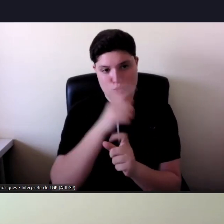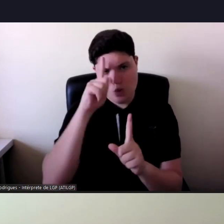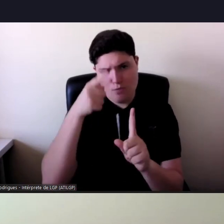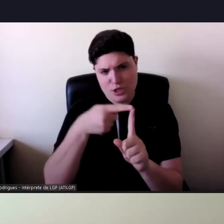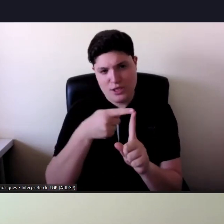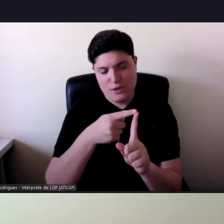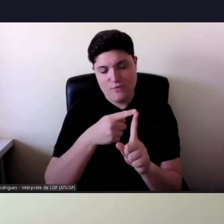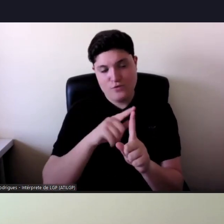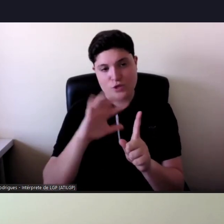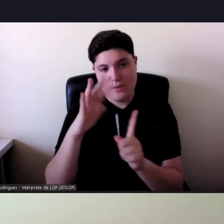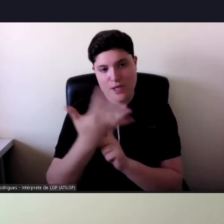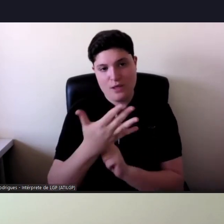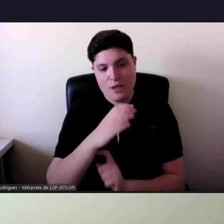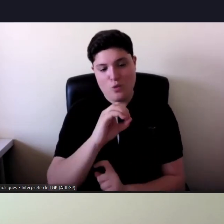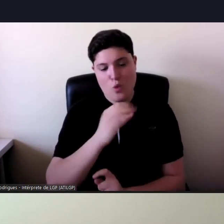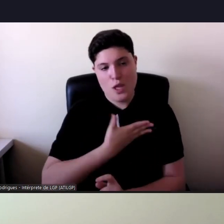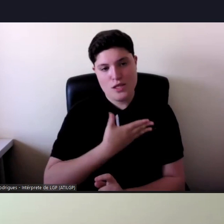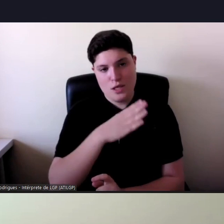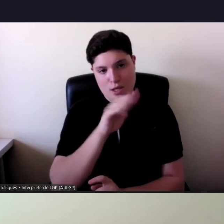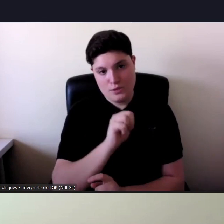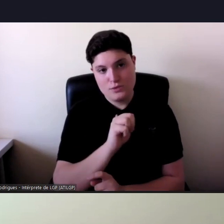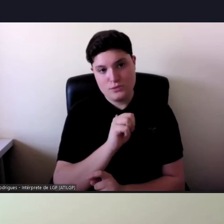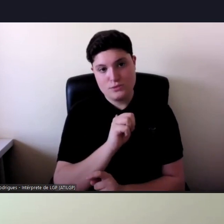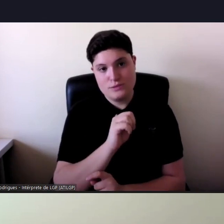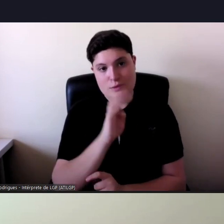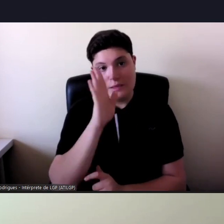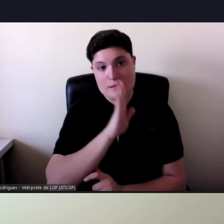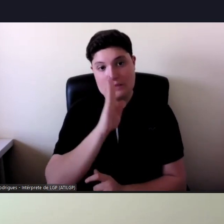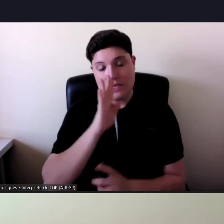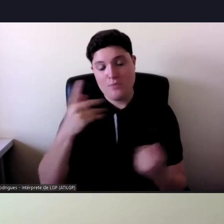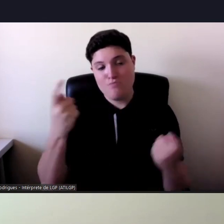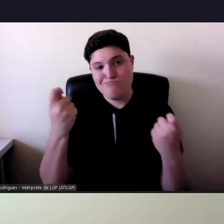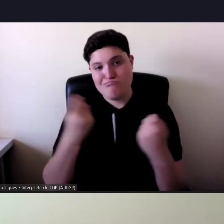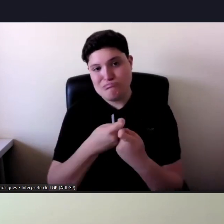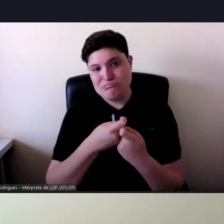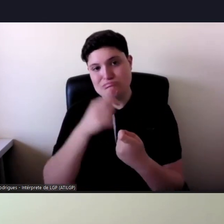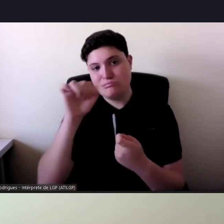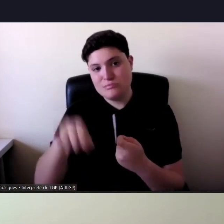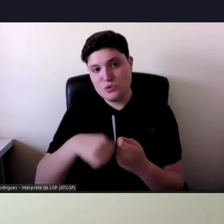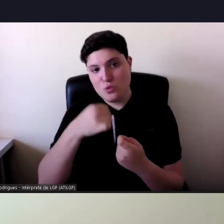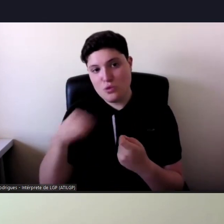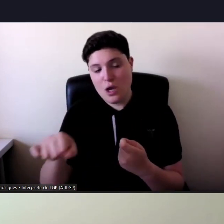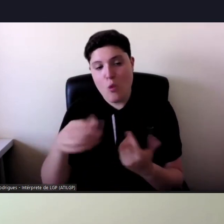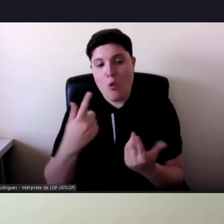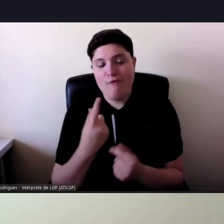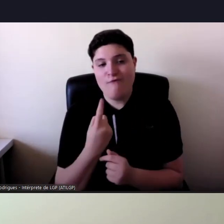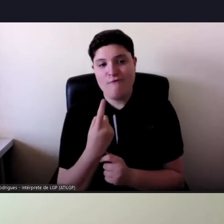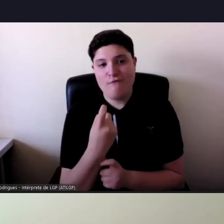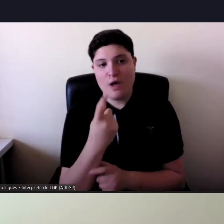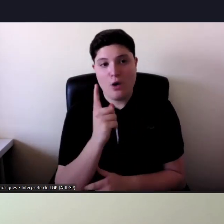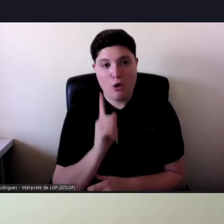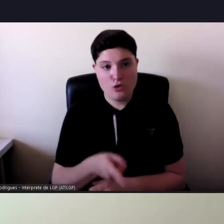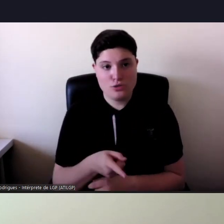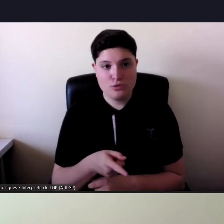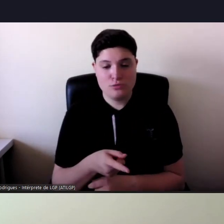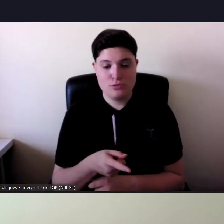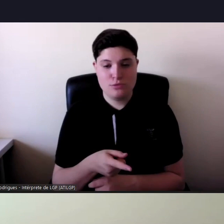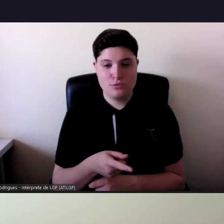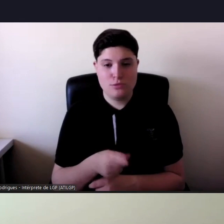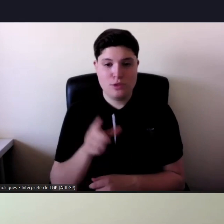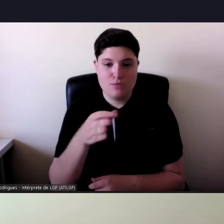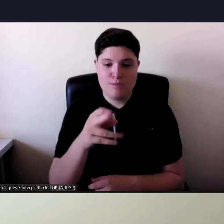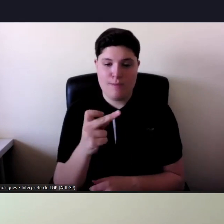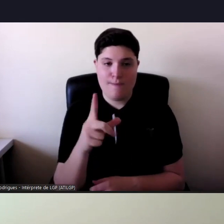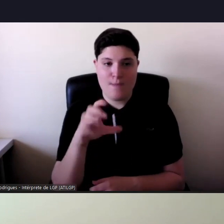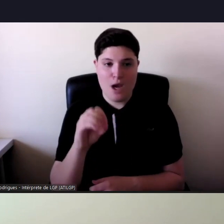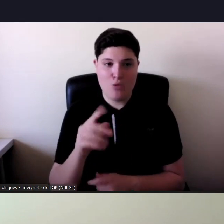Aveiro adote uma neutralidade carbónica, não será naturalmente, como também foi referido pelo professor Paulo